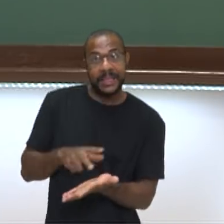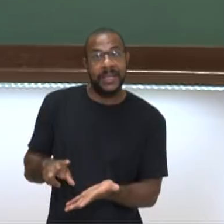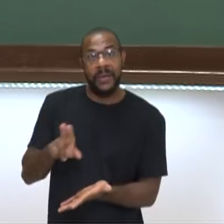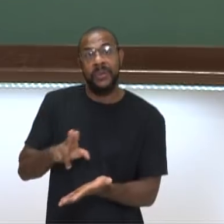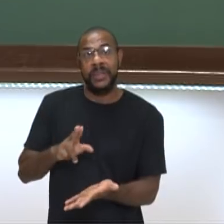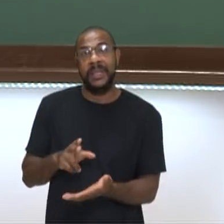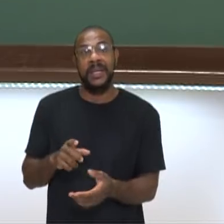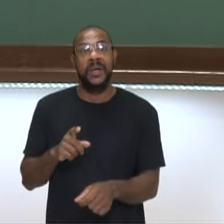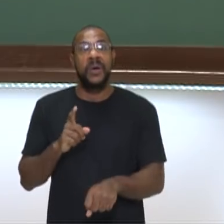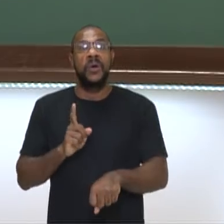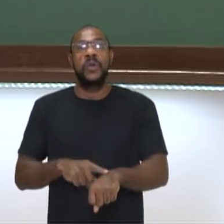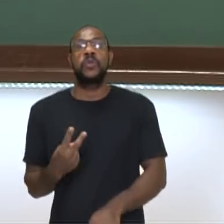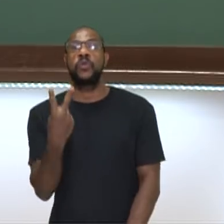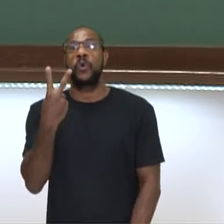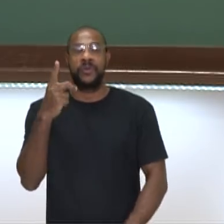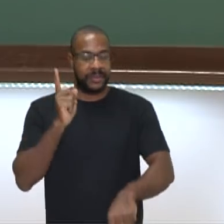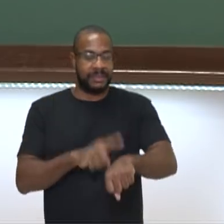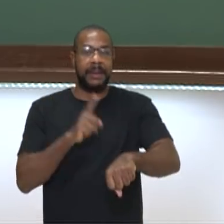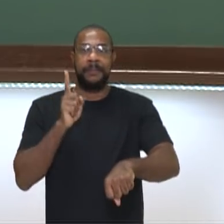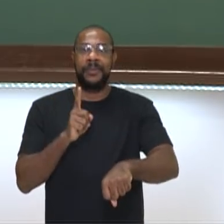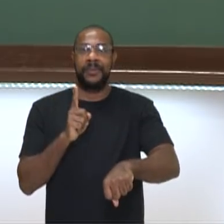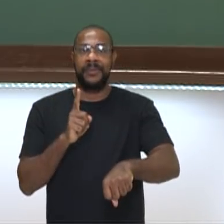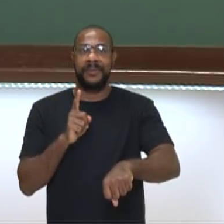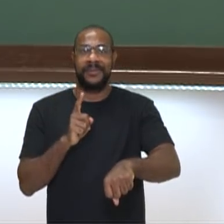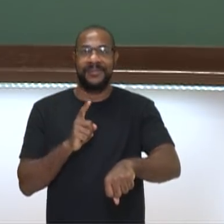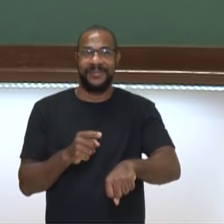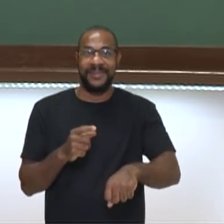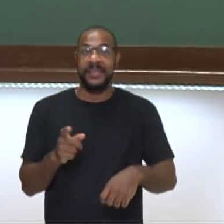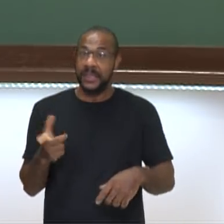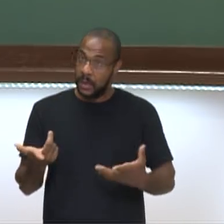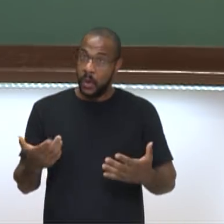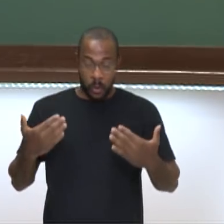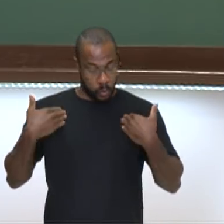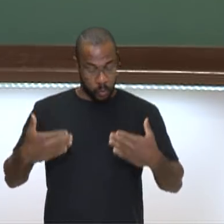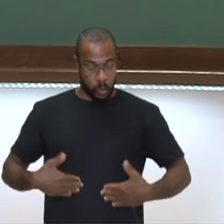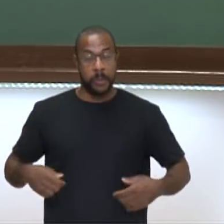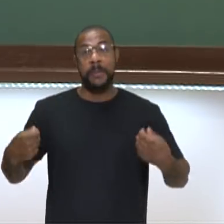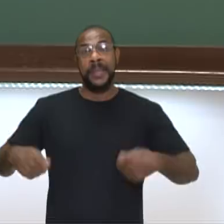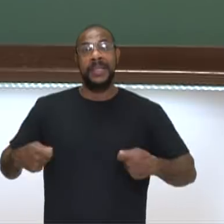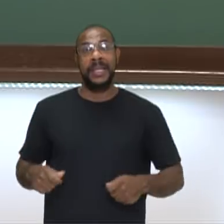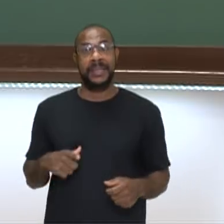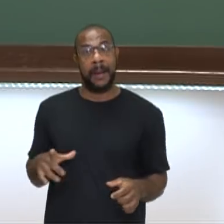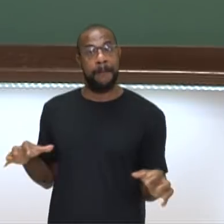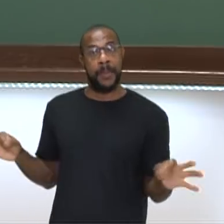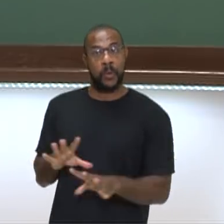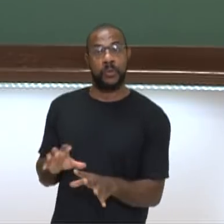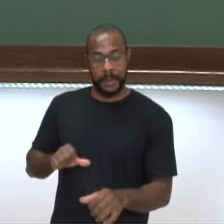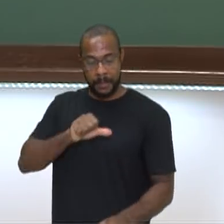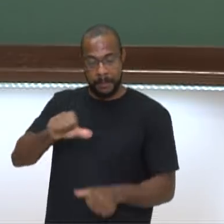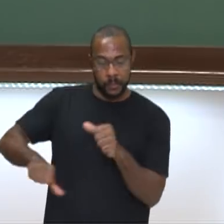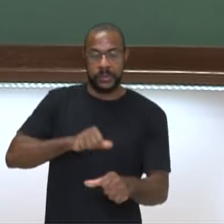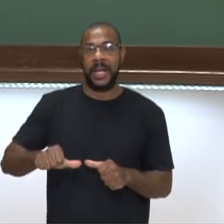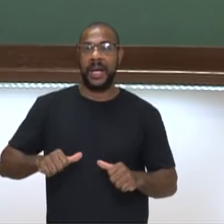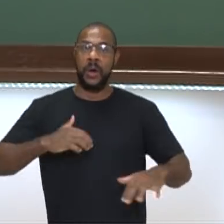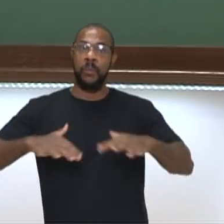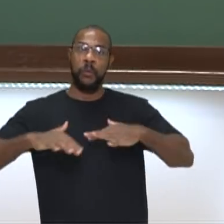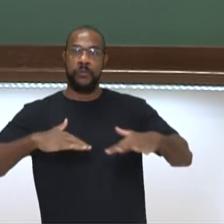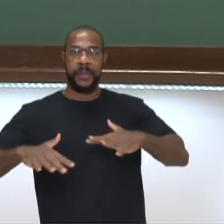tem que estar preparado para mudar alguns movimentos, certo? Para